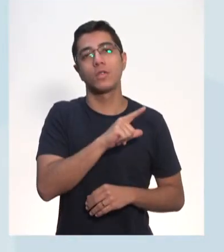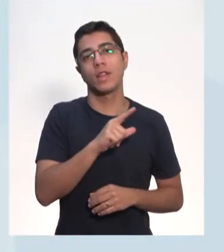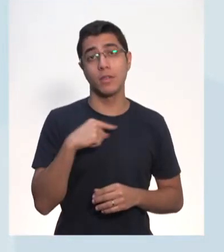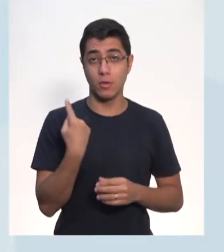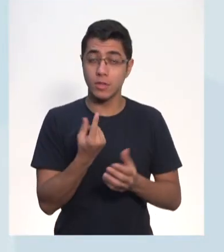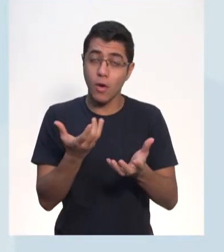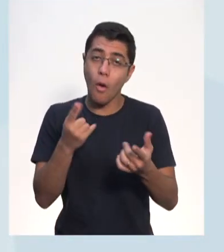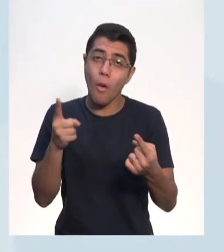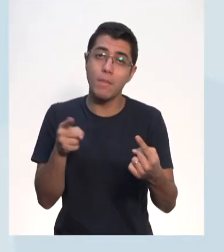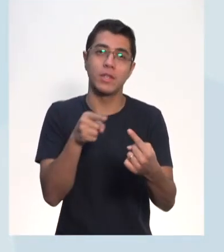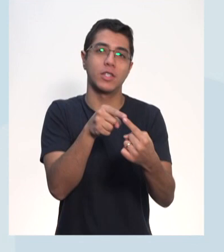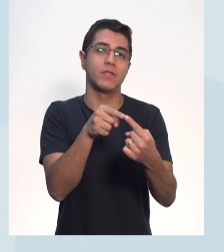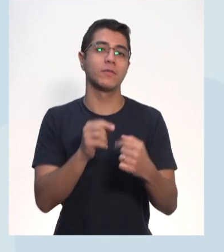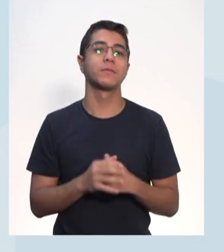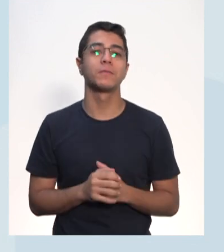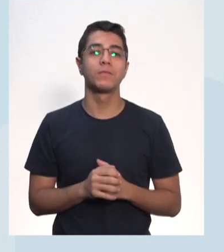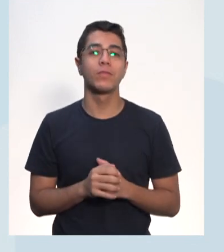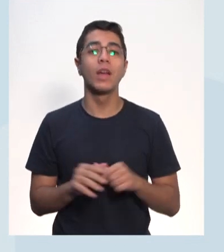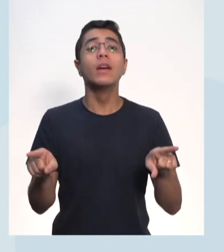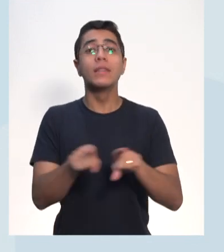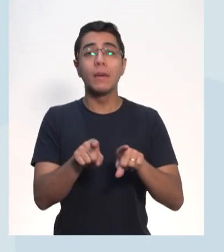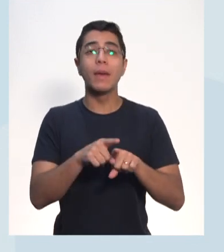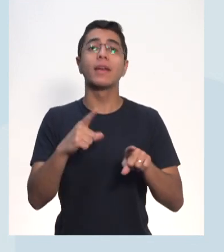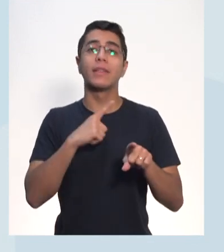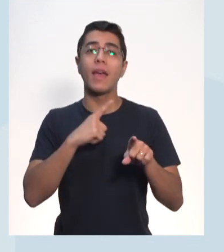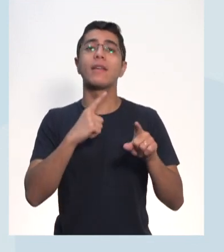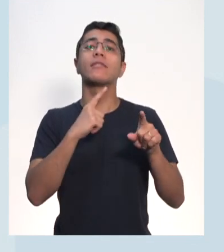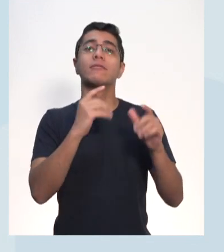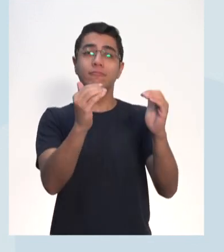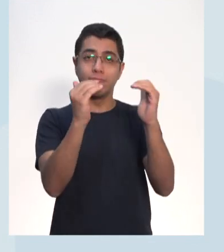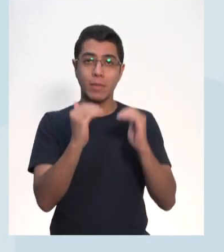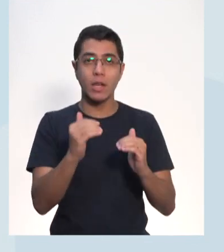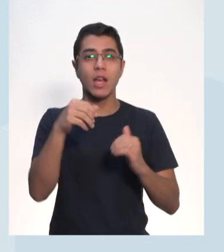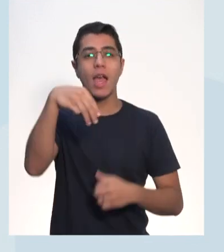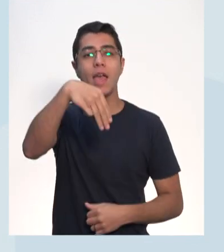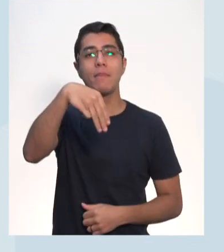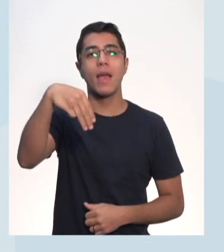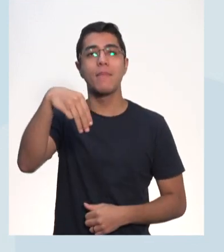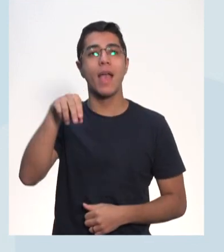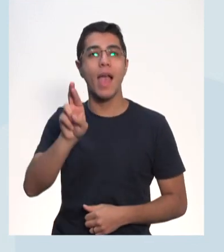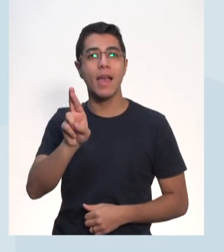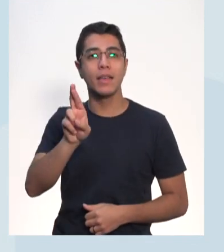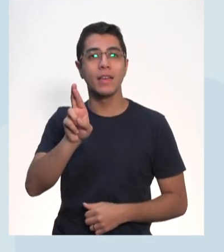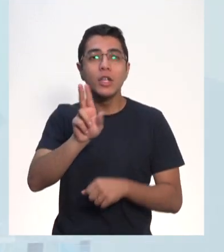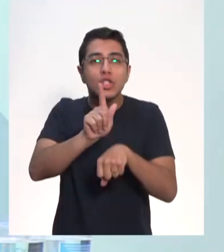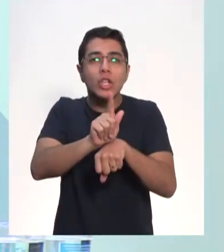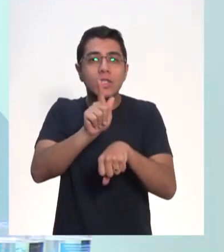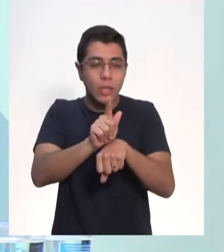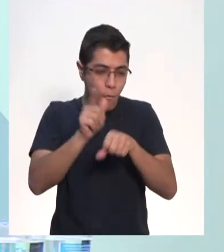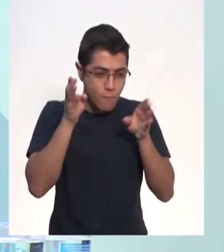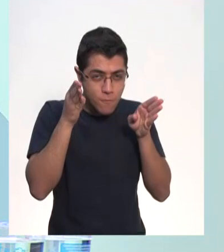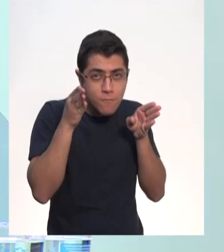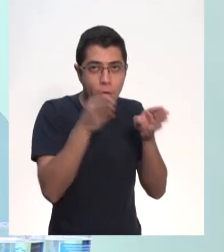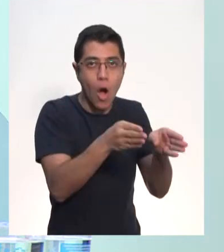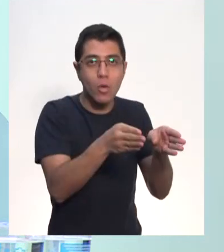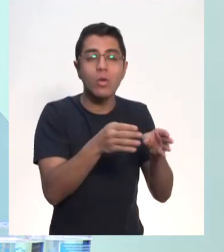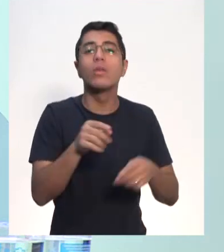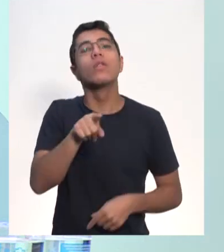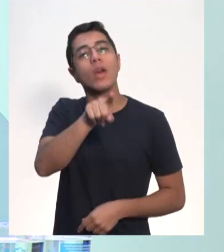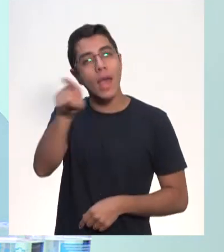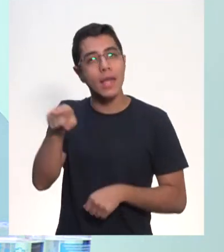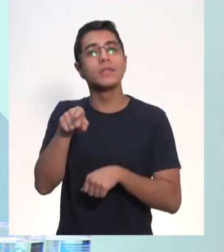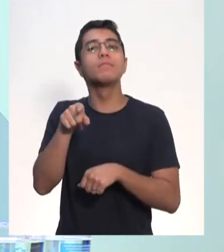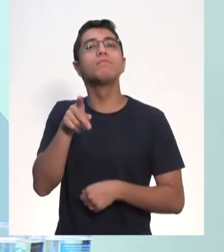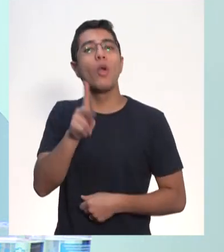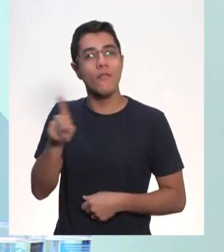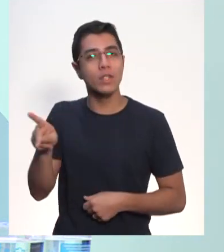em Foco, né? Nós estamos numa etapa agora que os professores estão participando ativamente também do MMR, é uma conquista